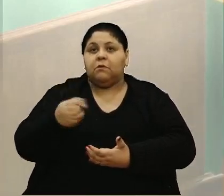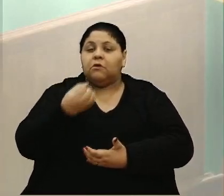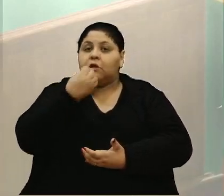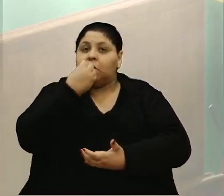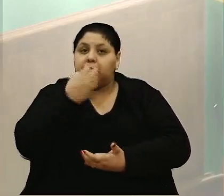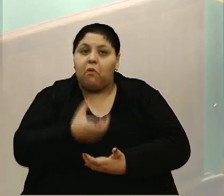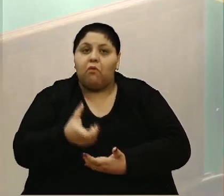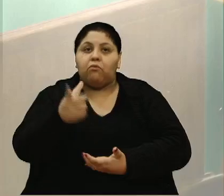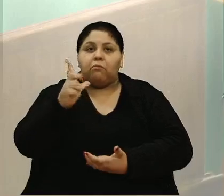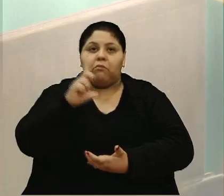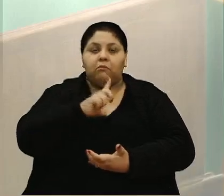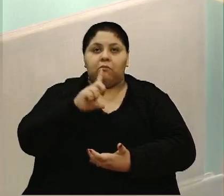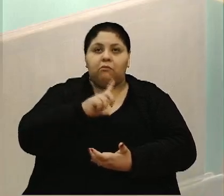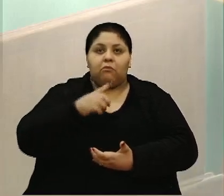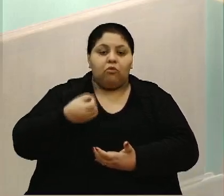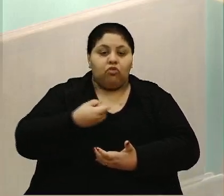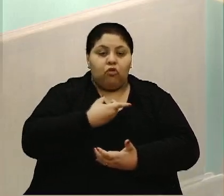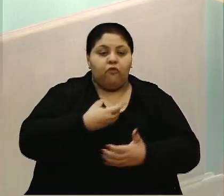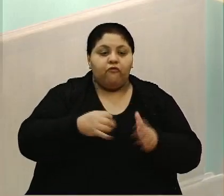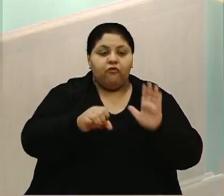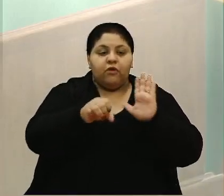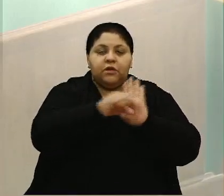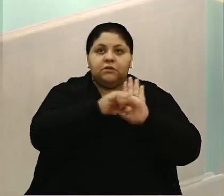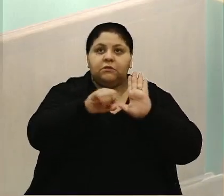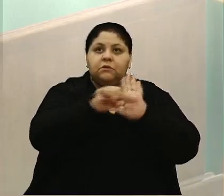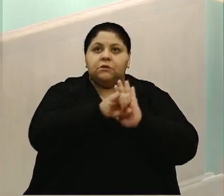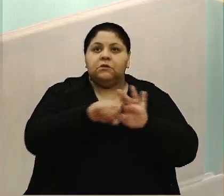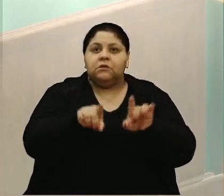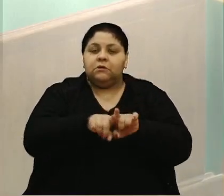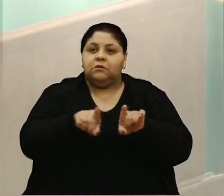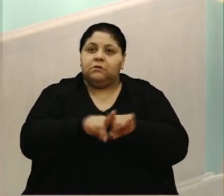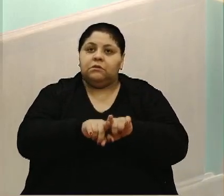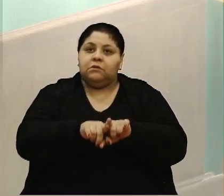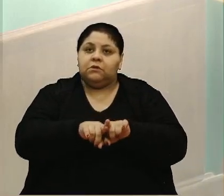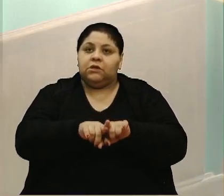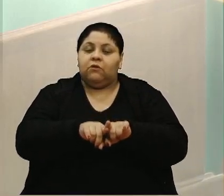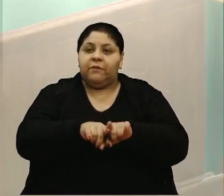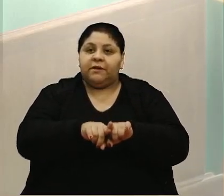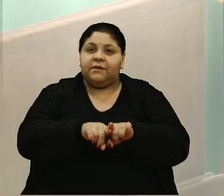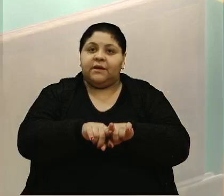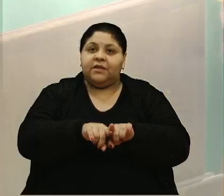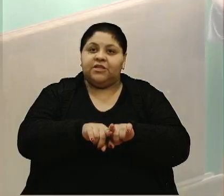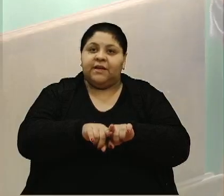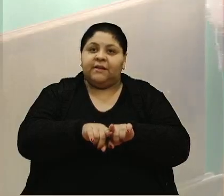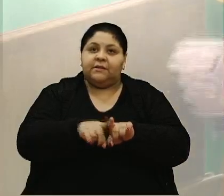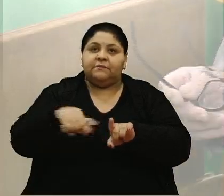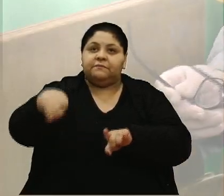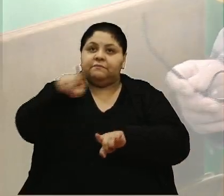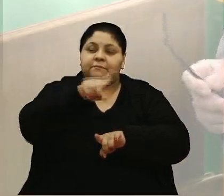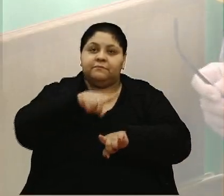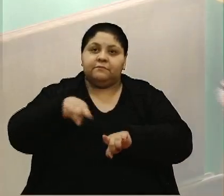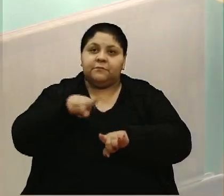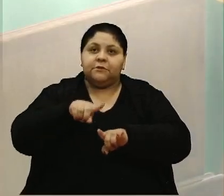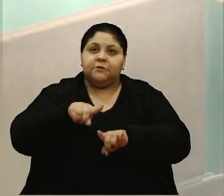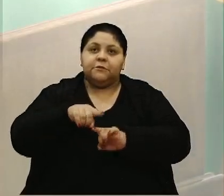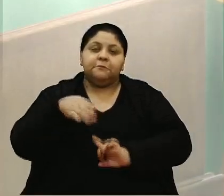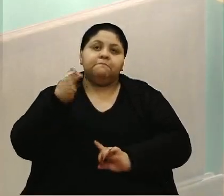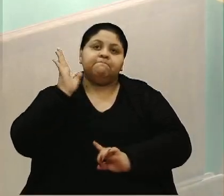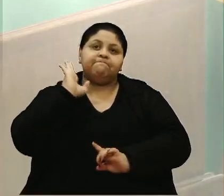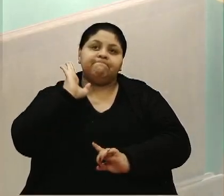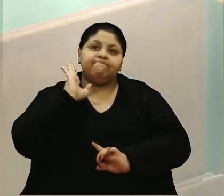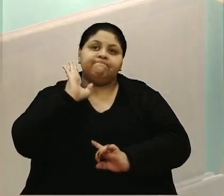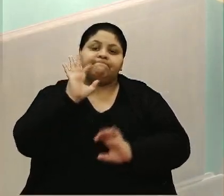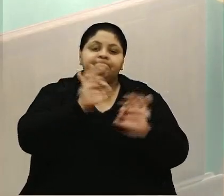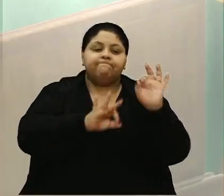nós temos um novo edital. E eu sugiro aos colegas que a gente mapeie na sua